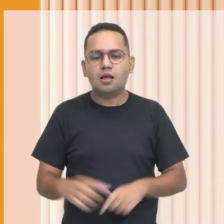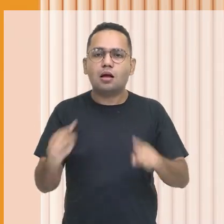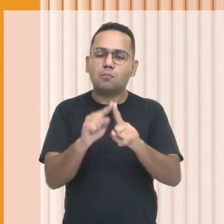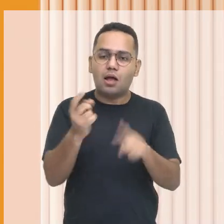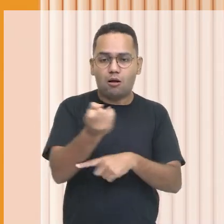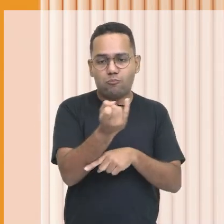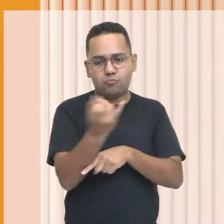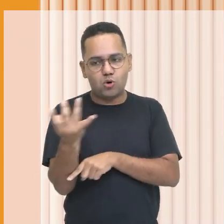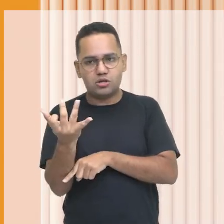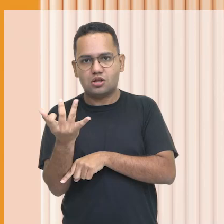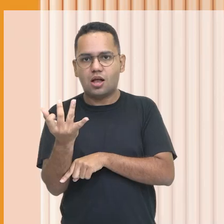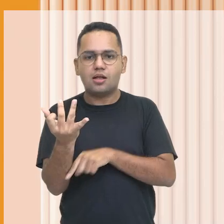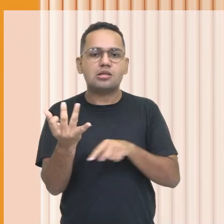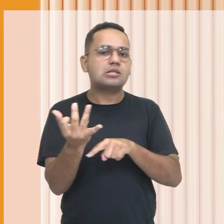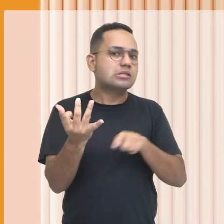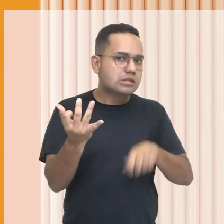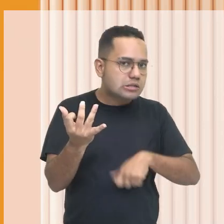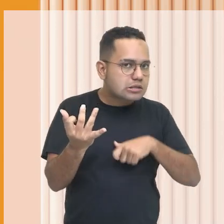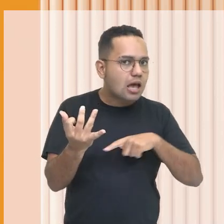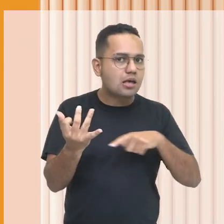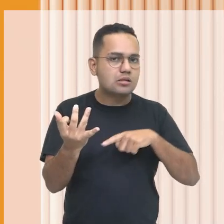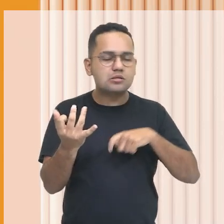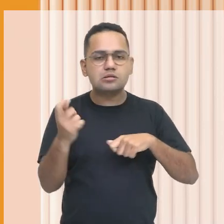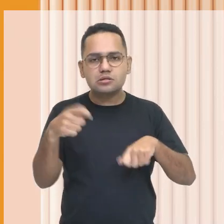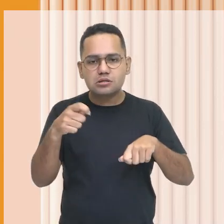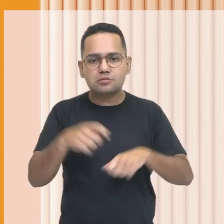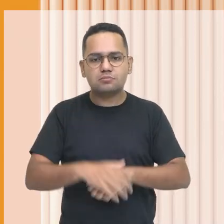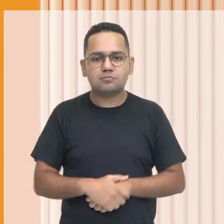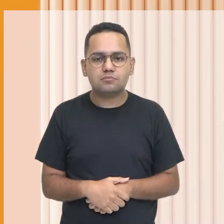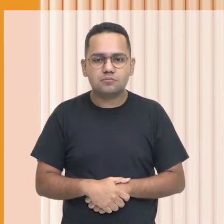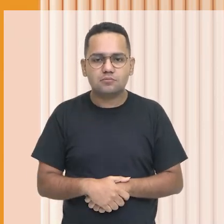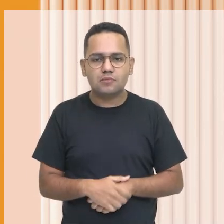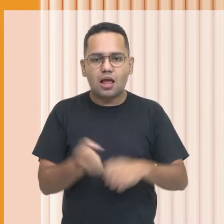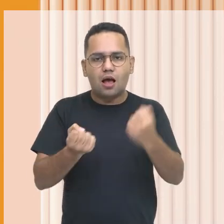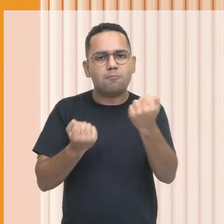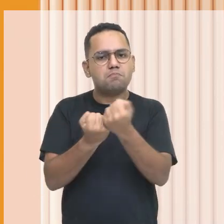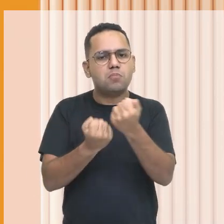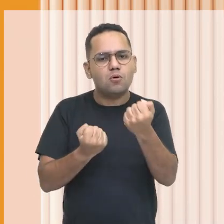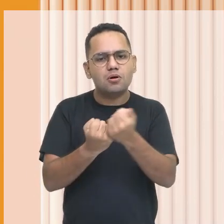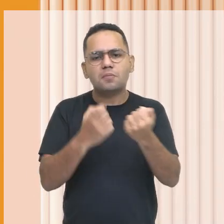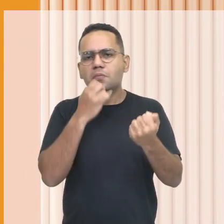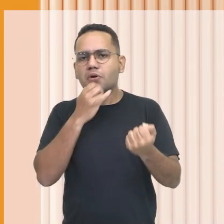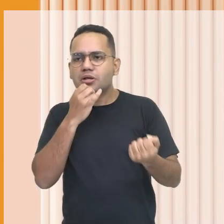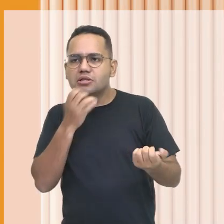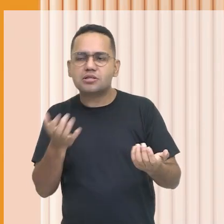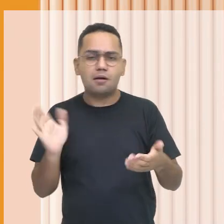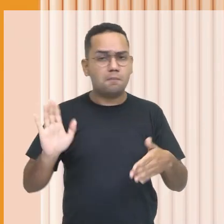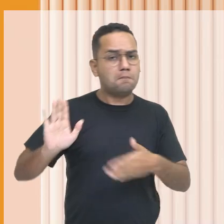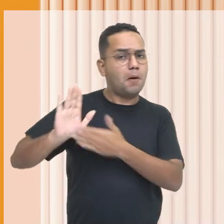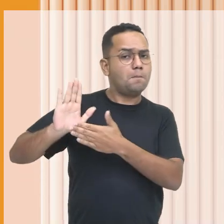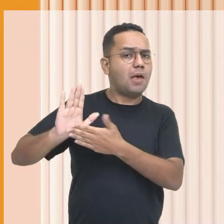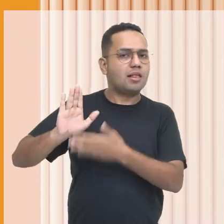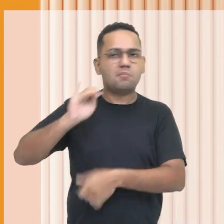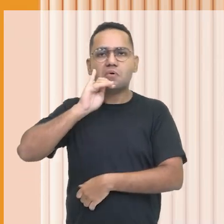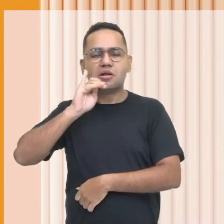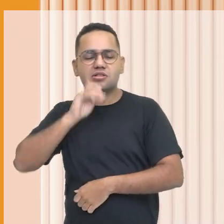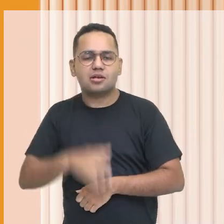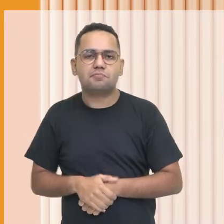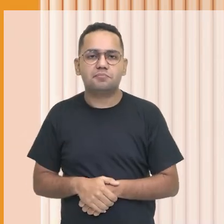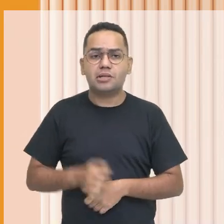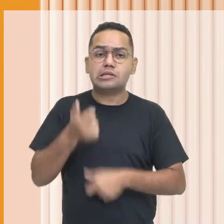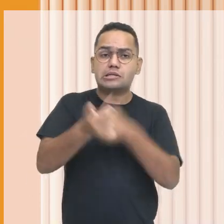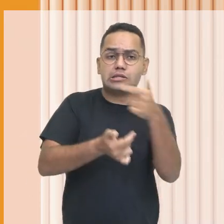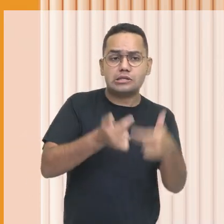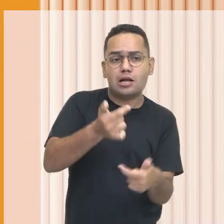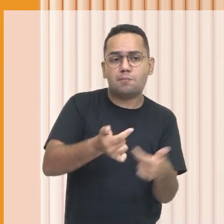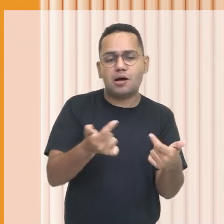envolvida se fortalece, né, nas suas bases políticas através de quê? De prometer emprego, de prometer um salário melhor, de prometer